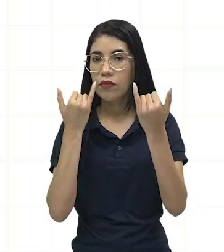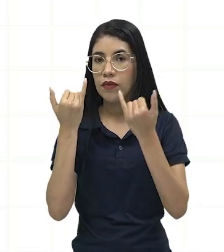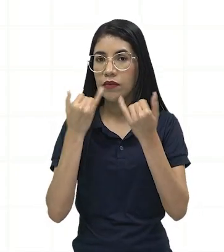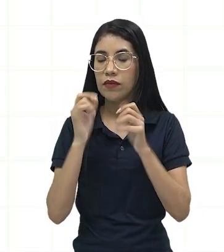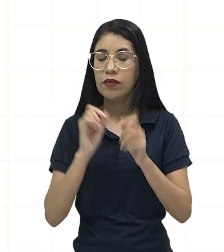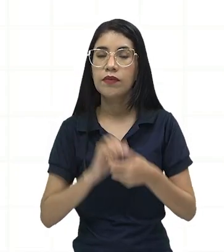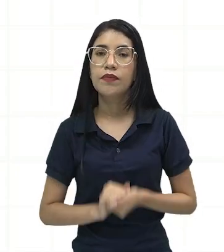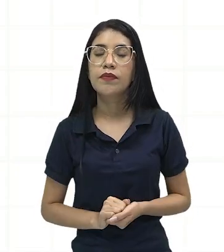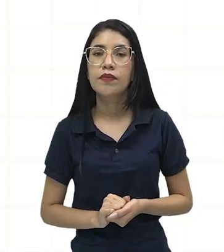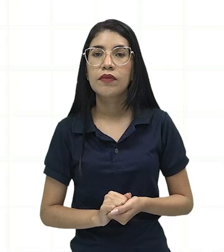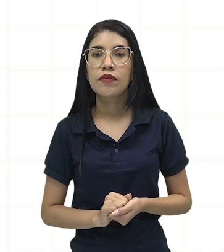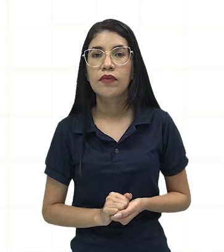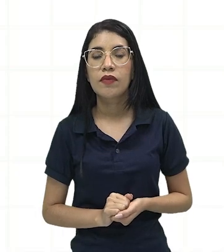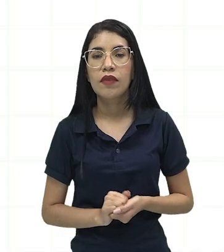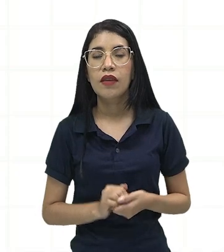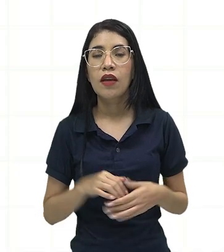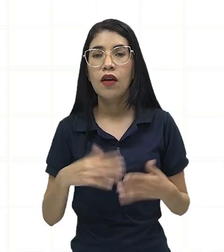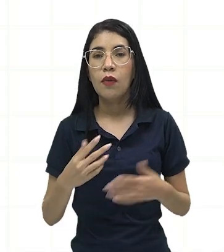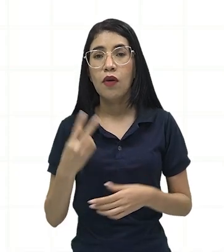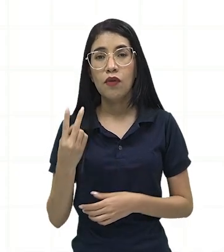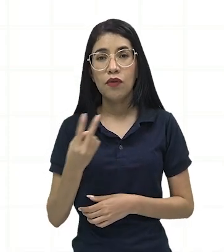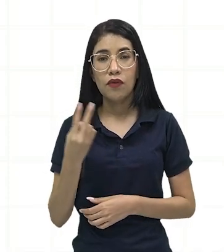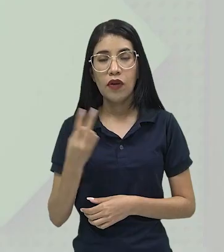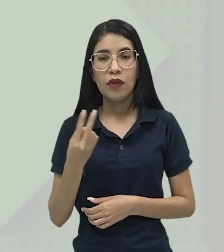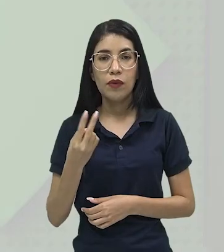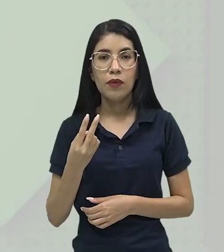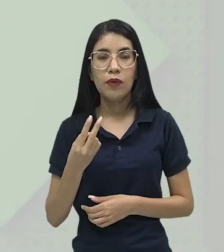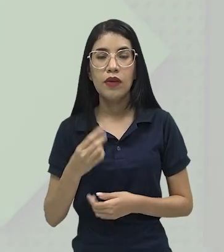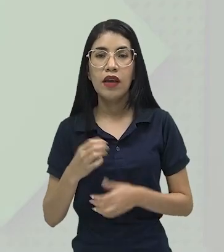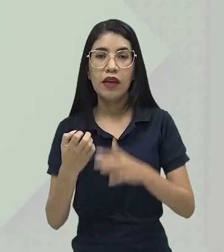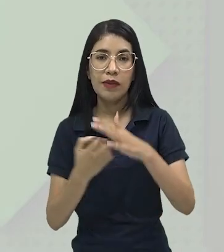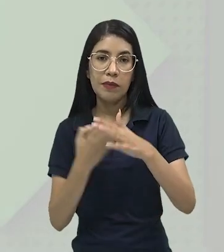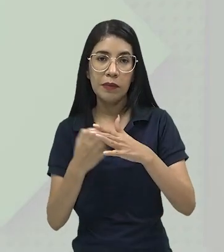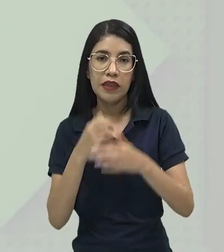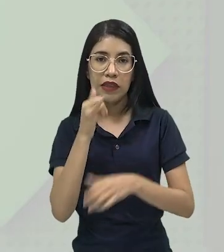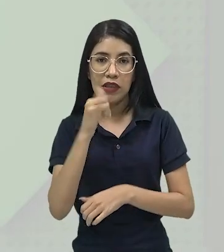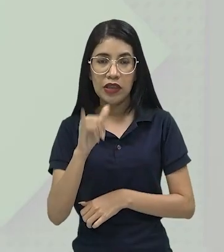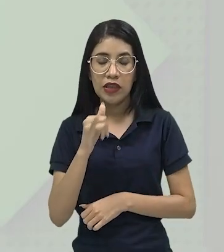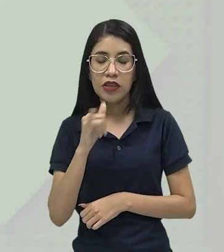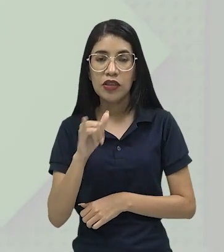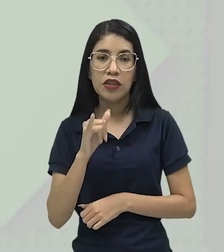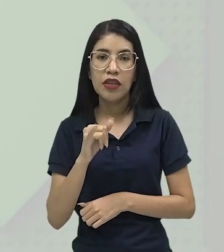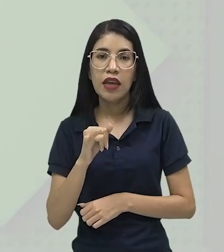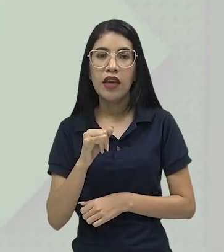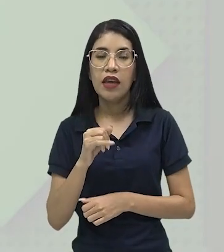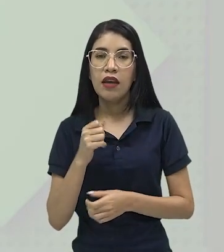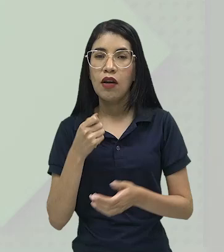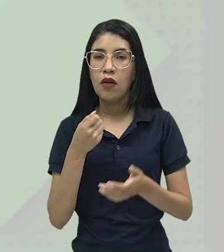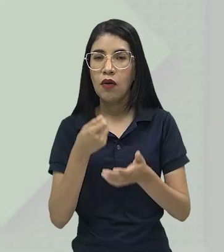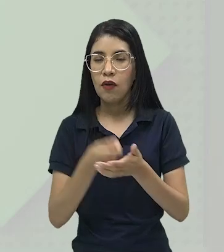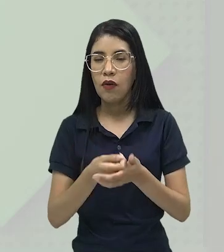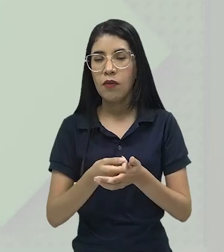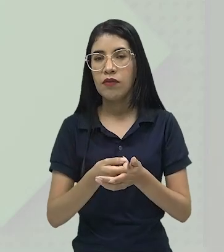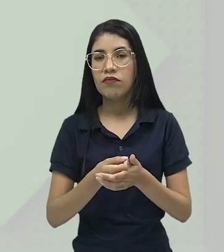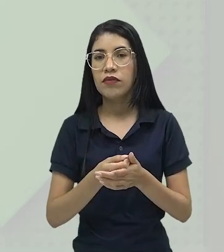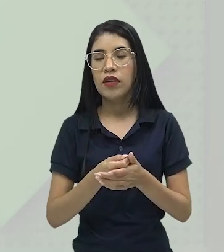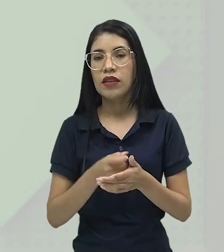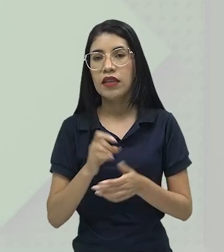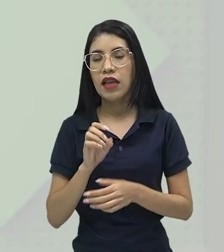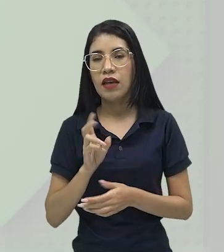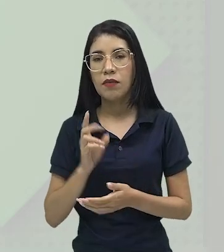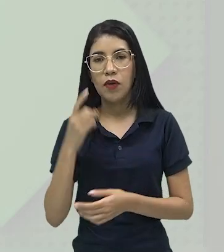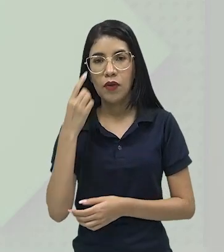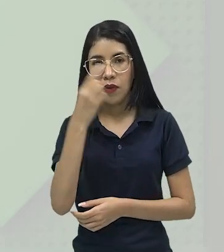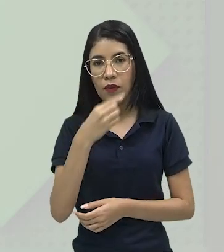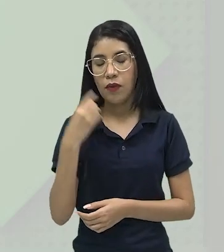é a tarifa que a nossa concessionária de energia vai cobrar por cada quilowatt-hora?